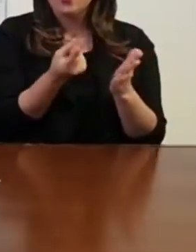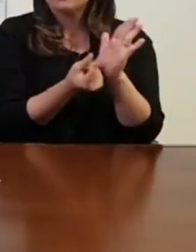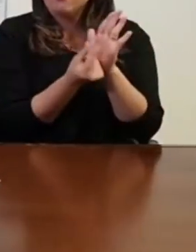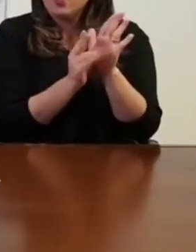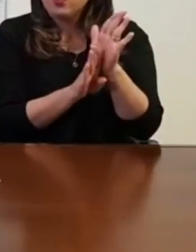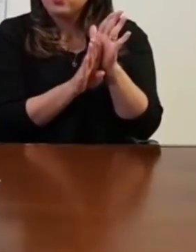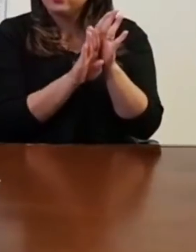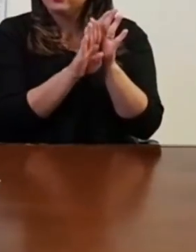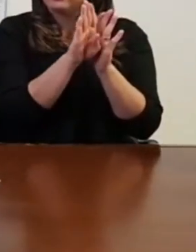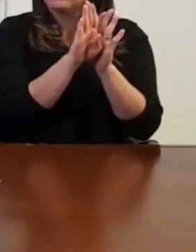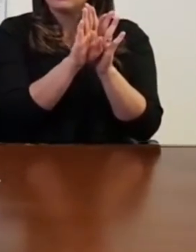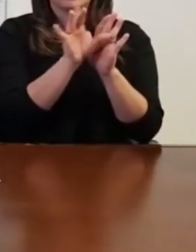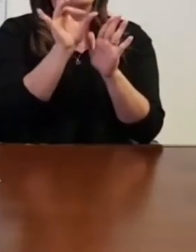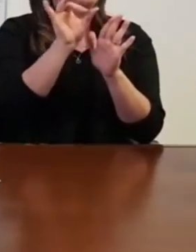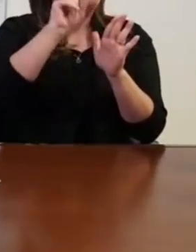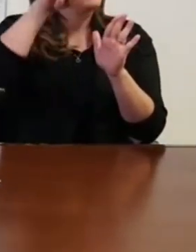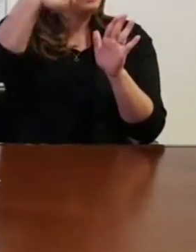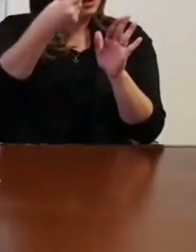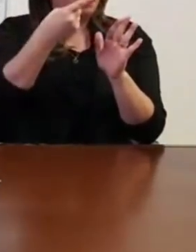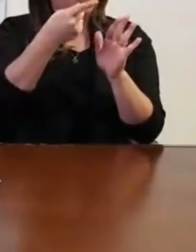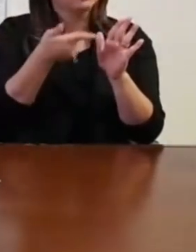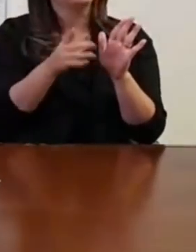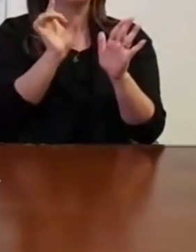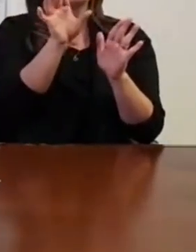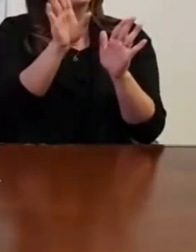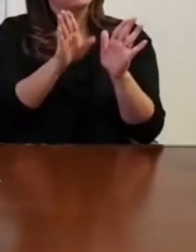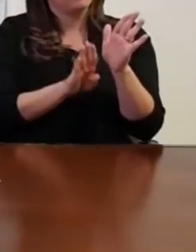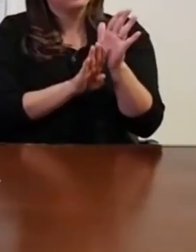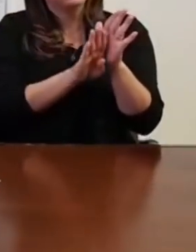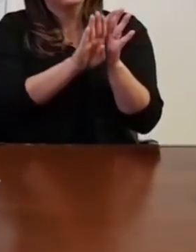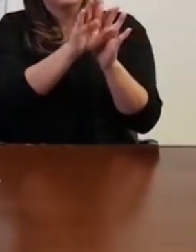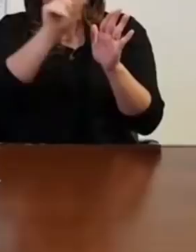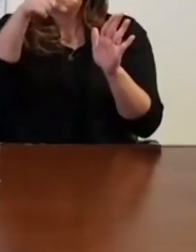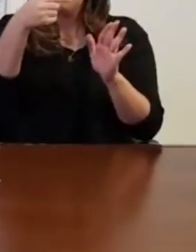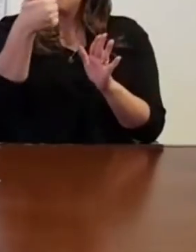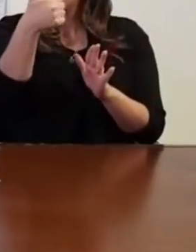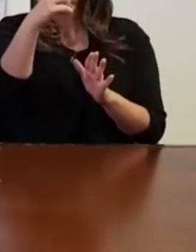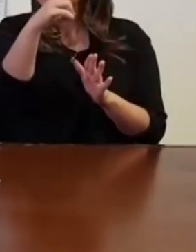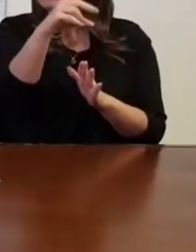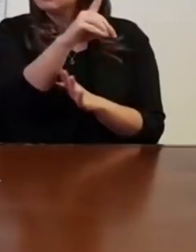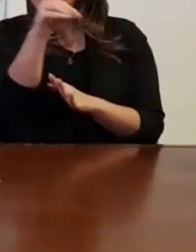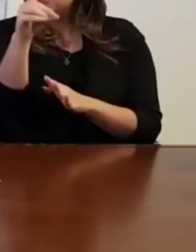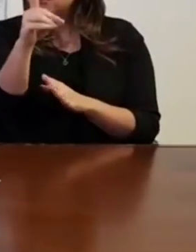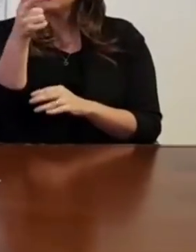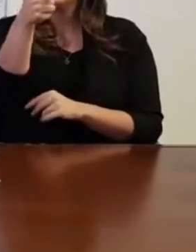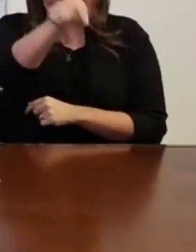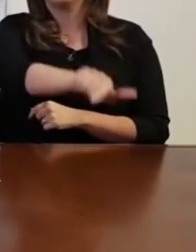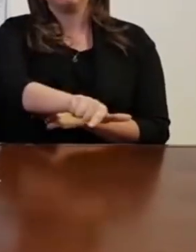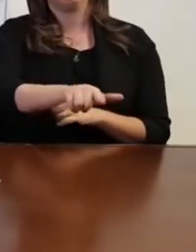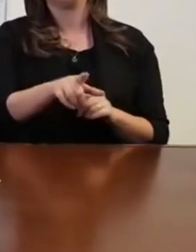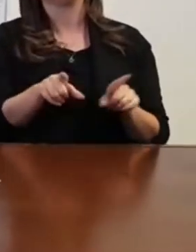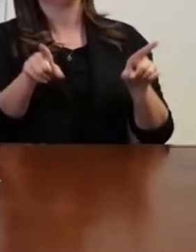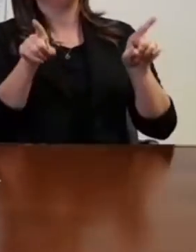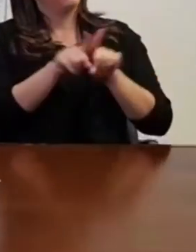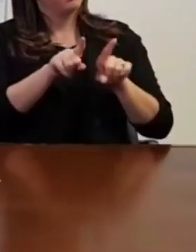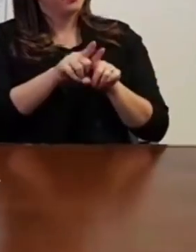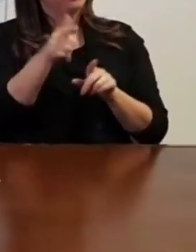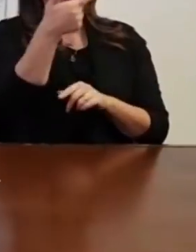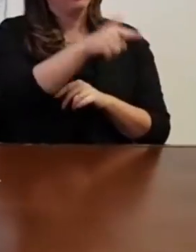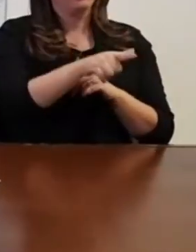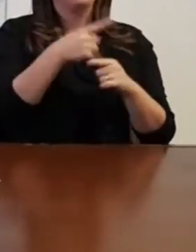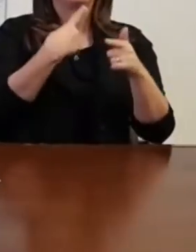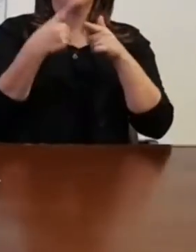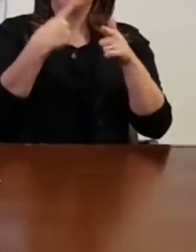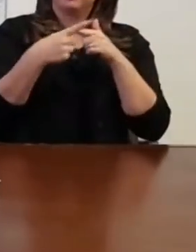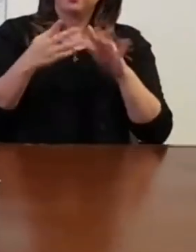próxima revisão daqui a 15 dias ou mais. E mais ainda, tínhamos o problema, que o caminhoneiro reclamava, né, de que ele